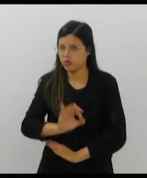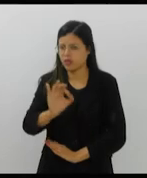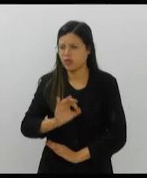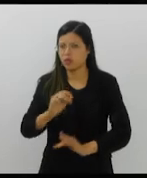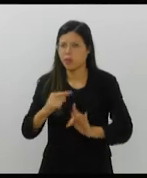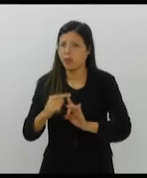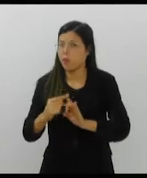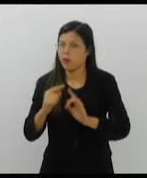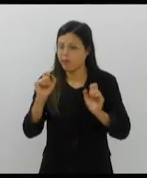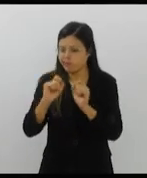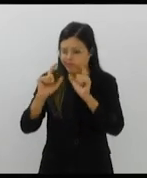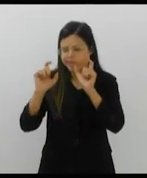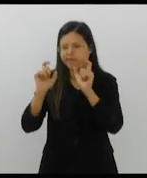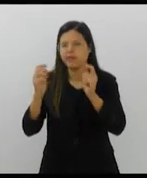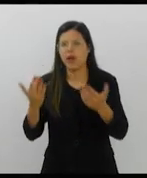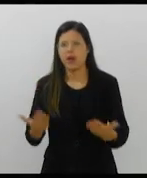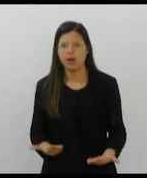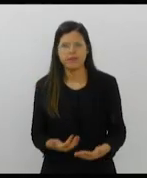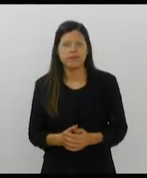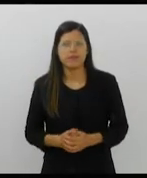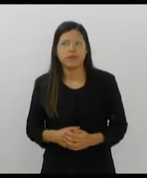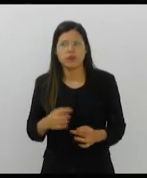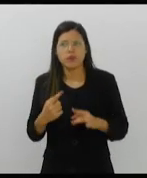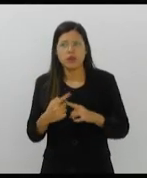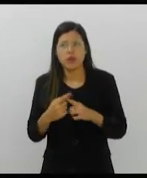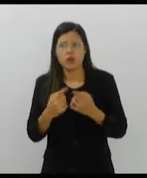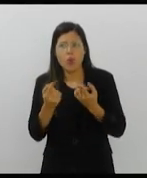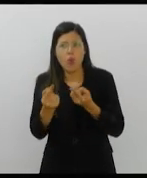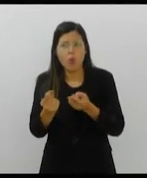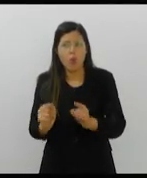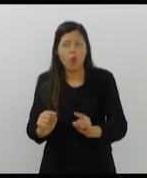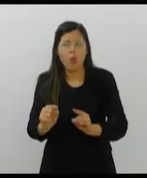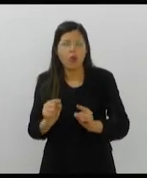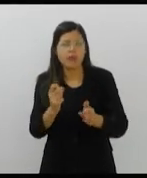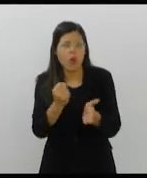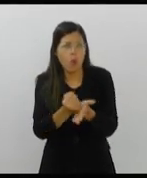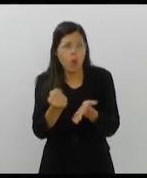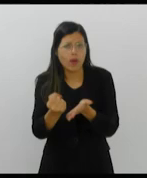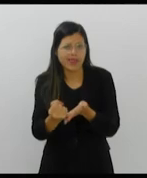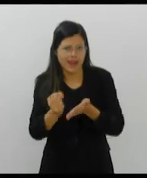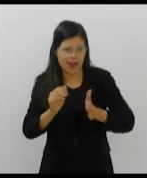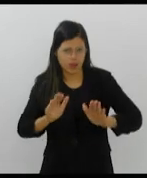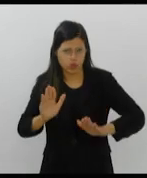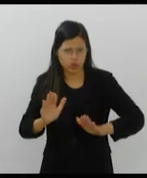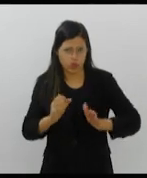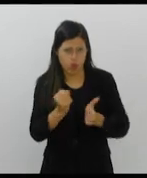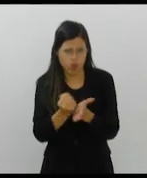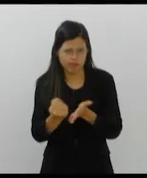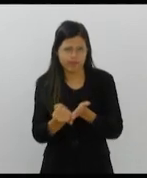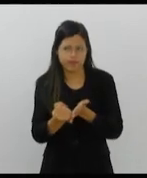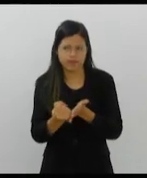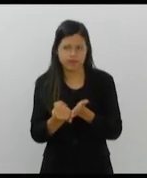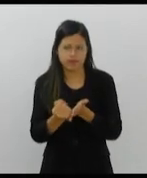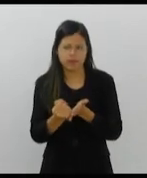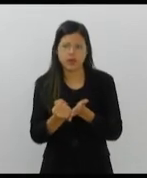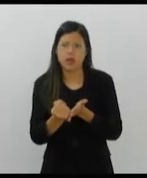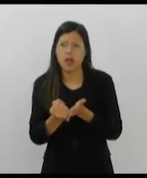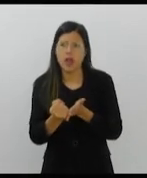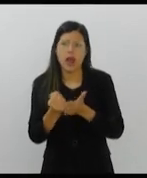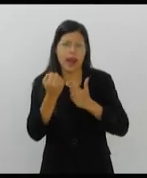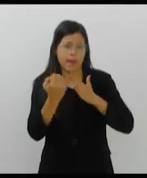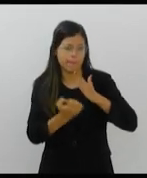atenção? Porque ele vai contra as cláusulas contratuais que a